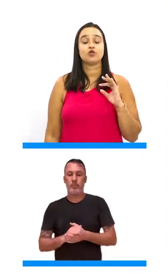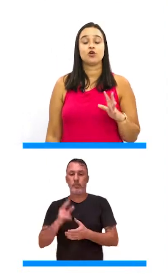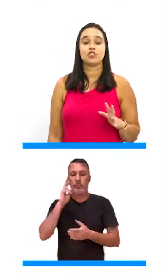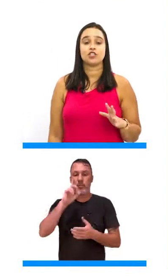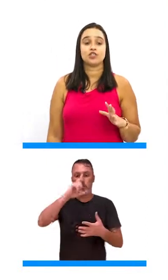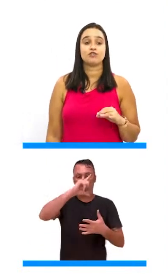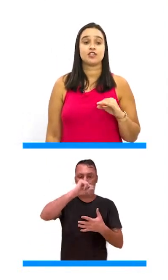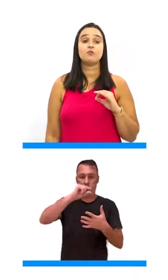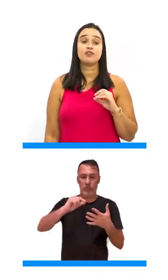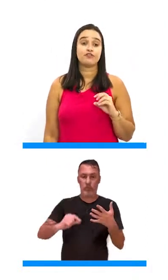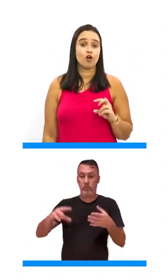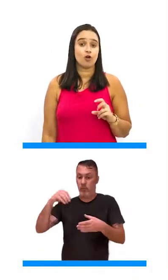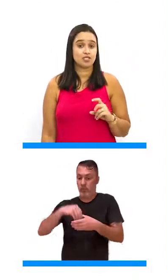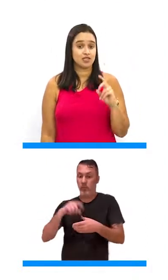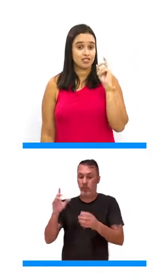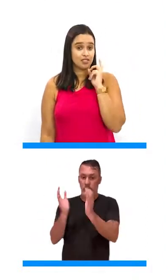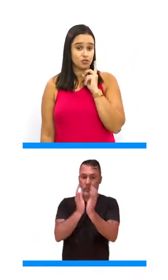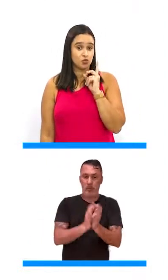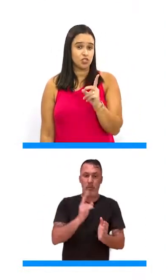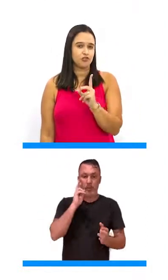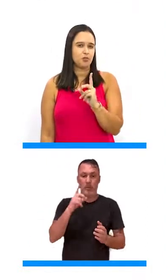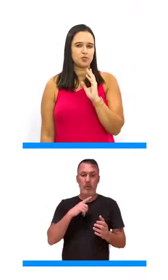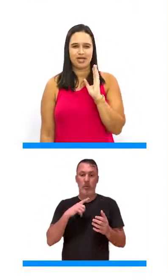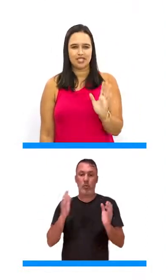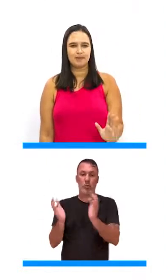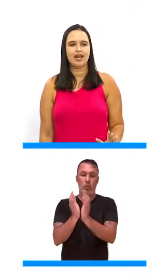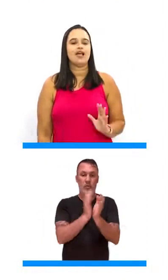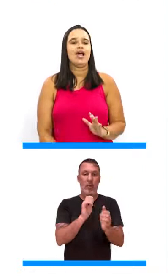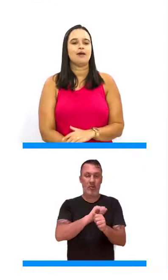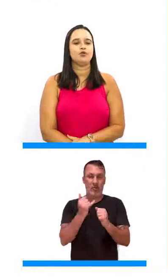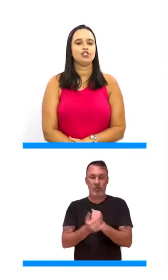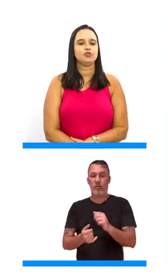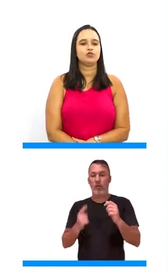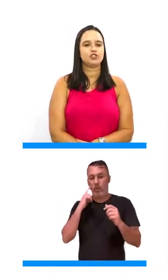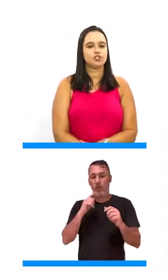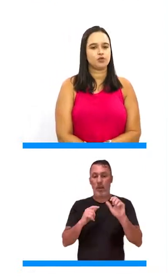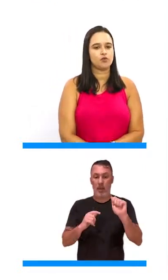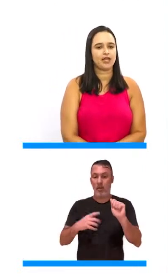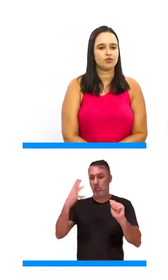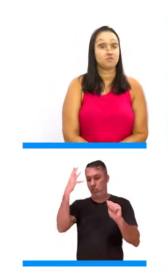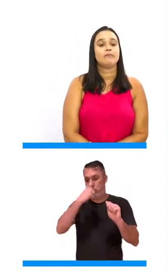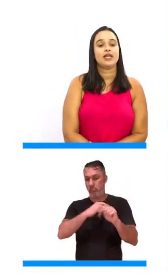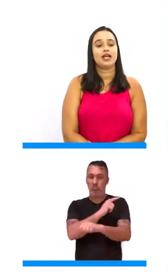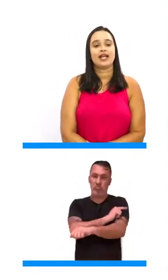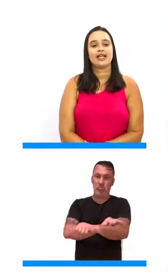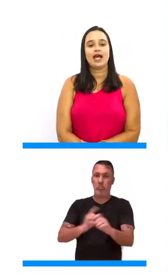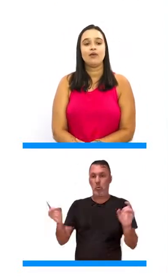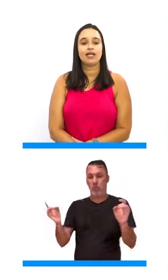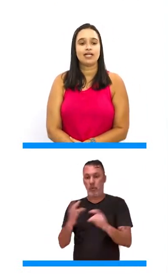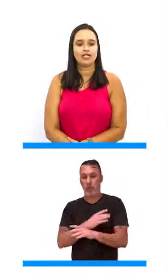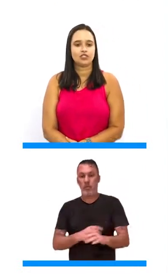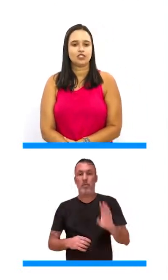onde todos os adjetivos são biformes, são aceitas 2 formas para cada palavra. A. Bonito, gentil e completo. B.